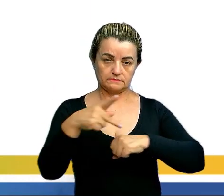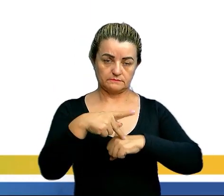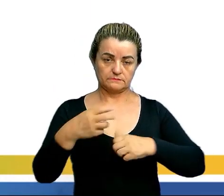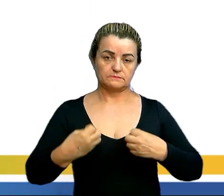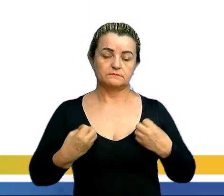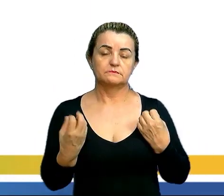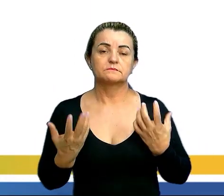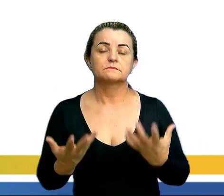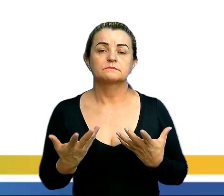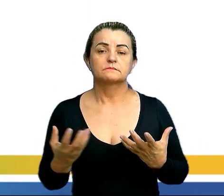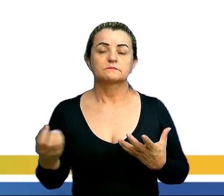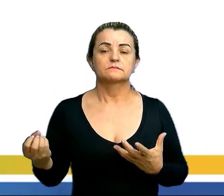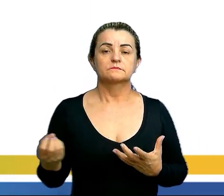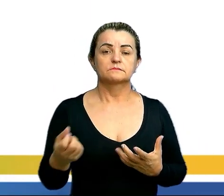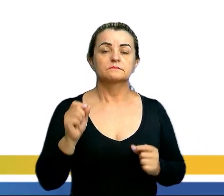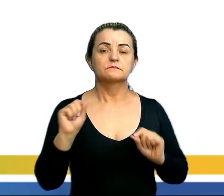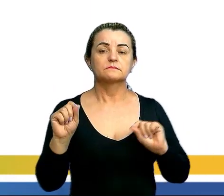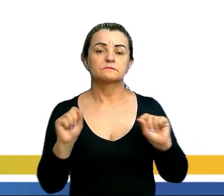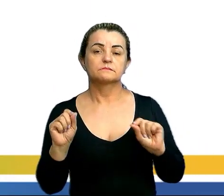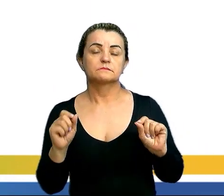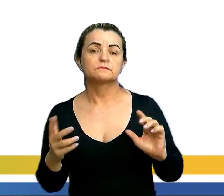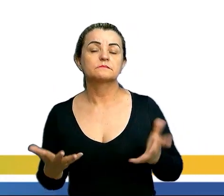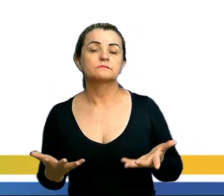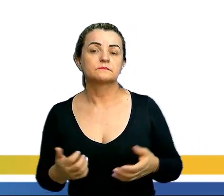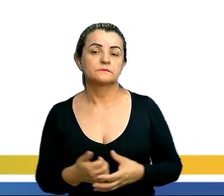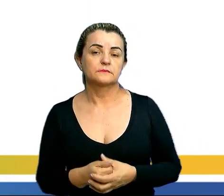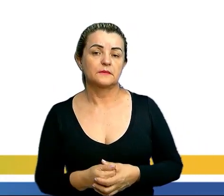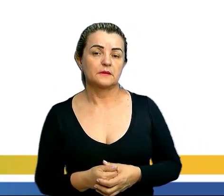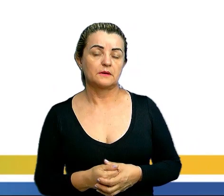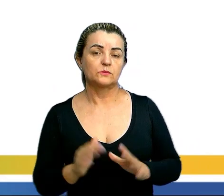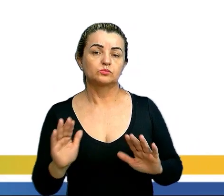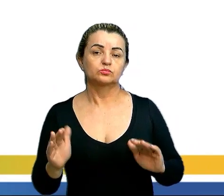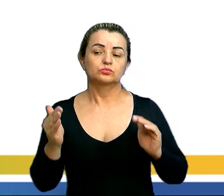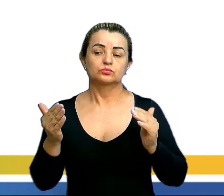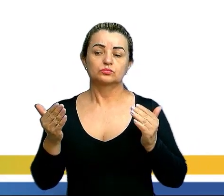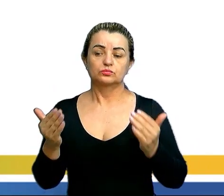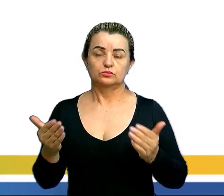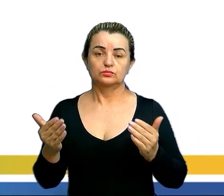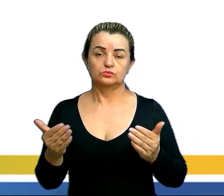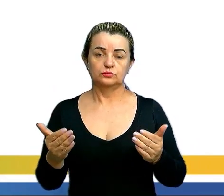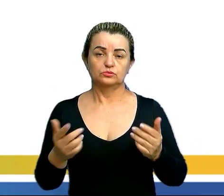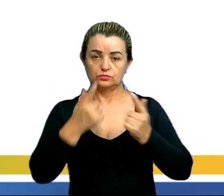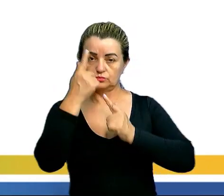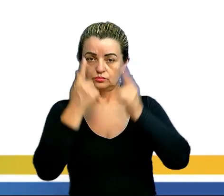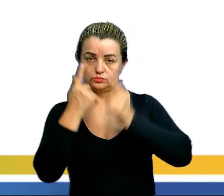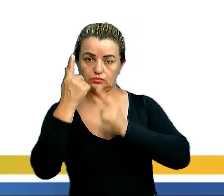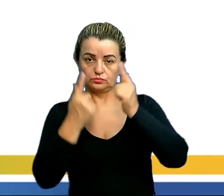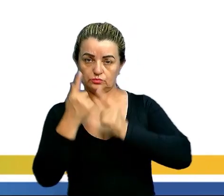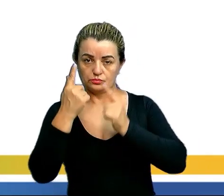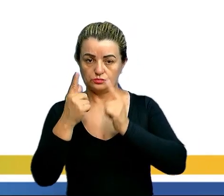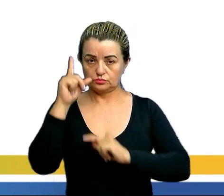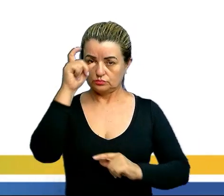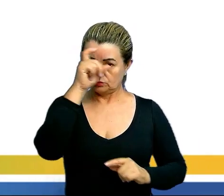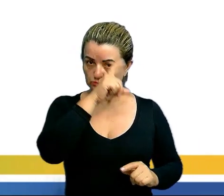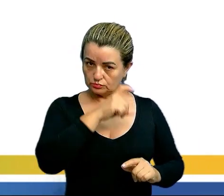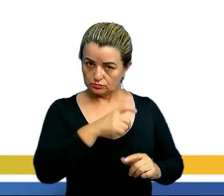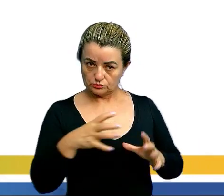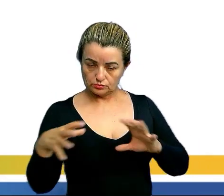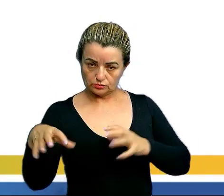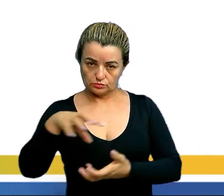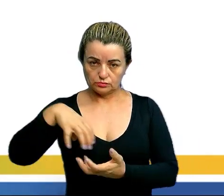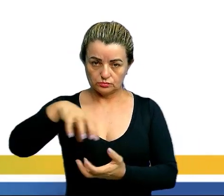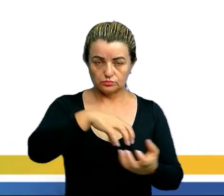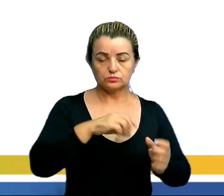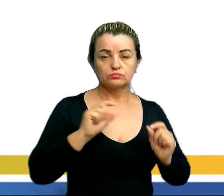expressão emblemática no ou na. Qual foi a expressão mais emblemática desse conflito que